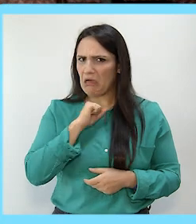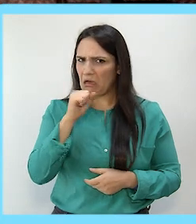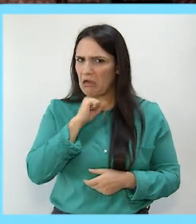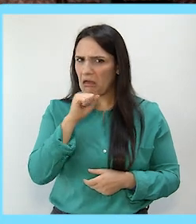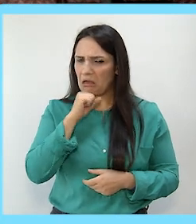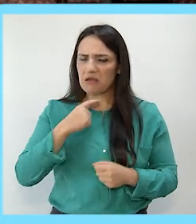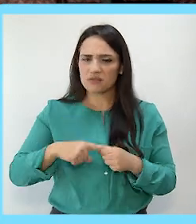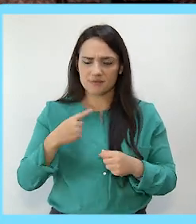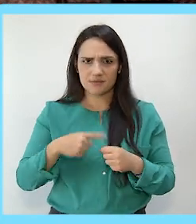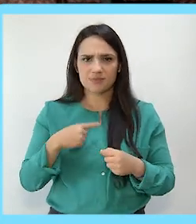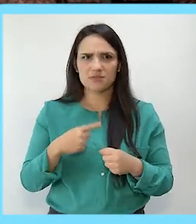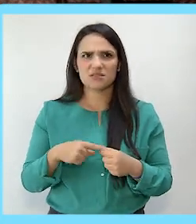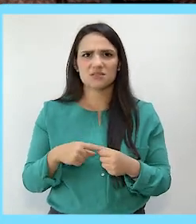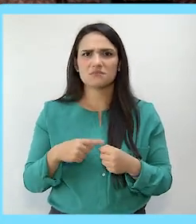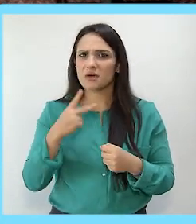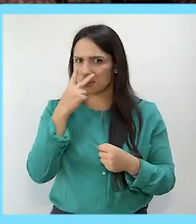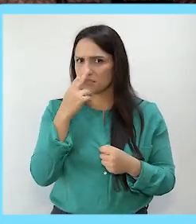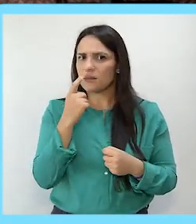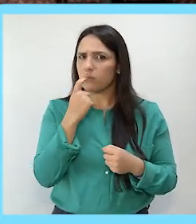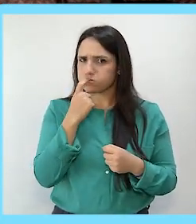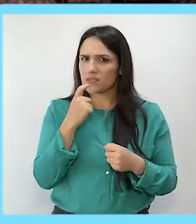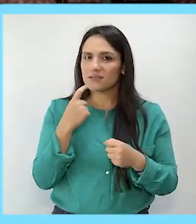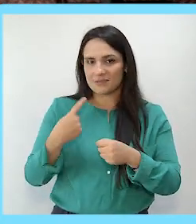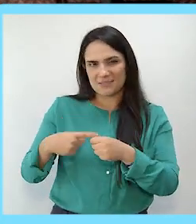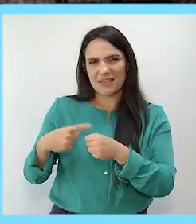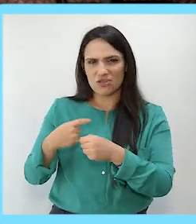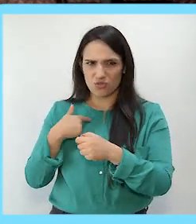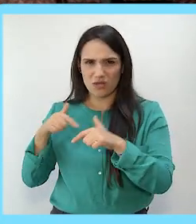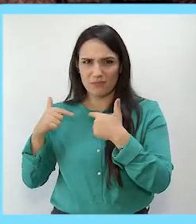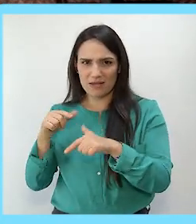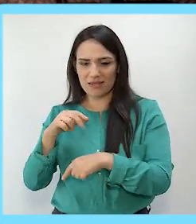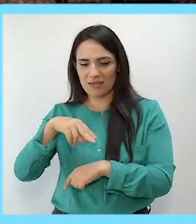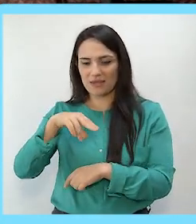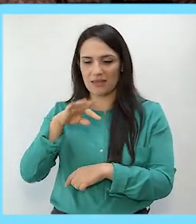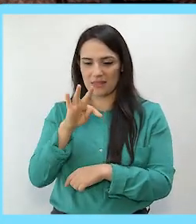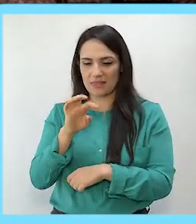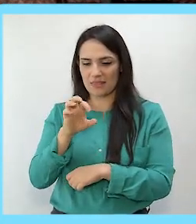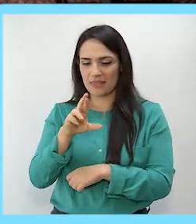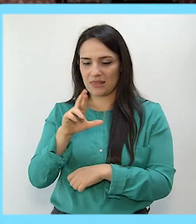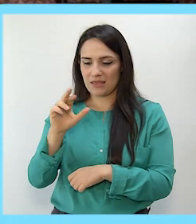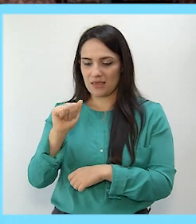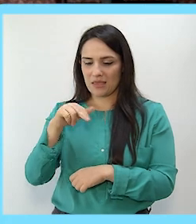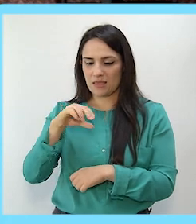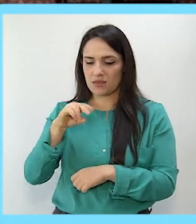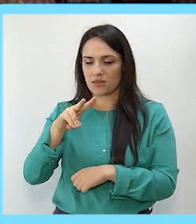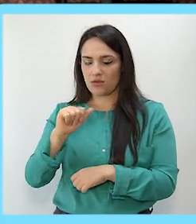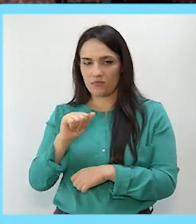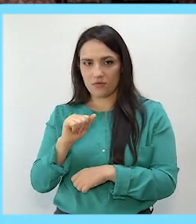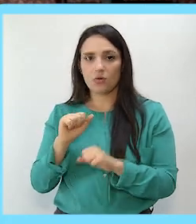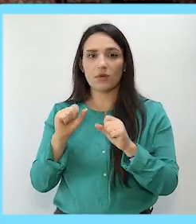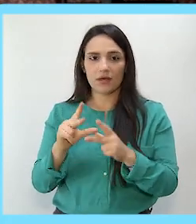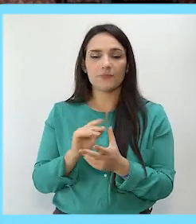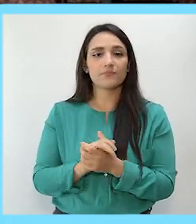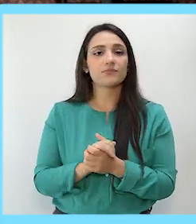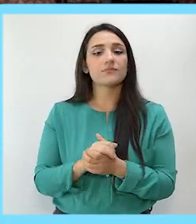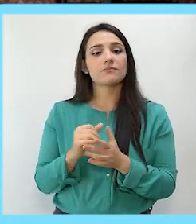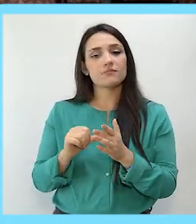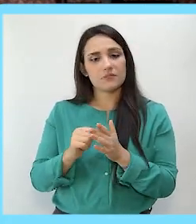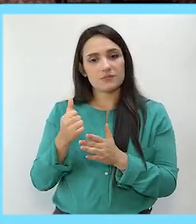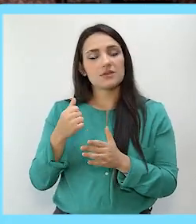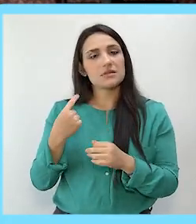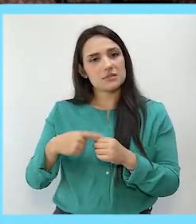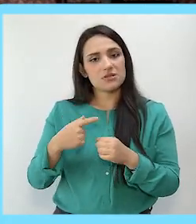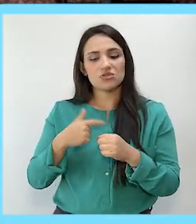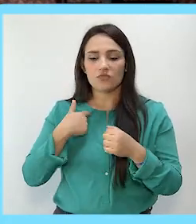antiga, Peixoto de Azevedo, que fica ali ao lado de Terra Nova do Norte. E aí, primeiro eu fiquei lá, justamente com esse colega, a gente